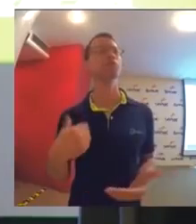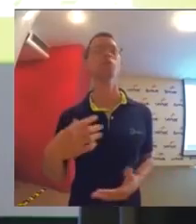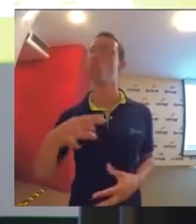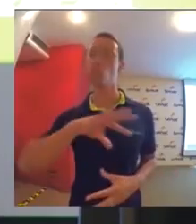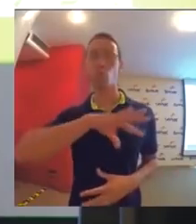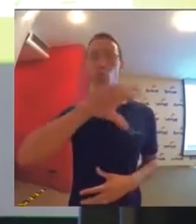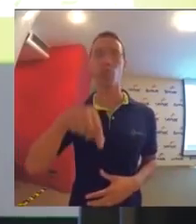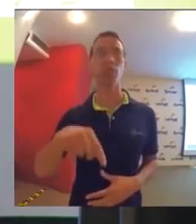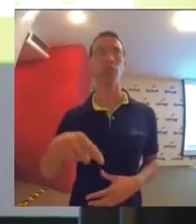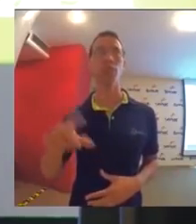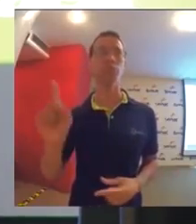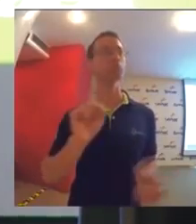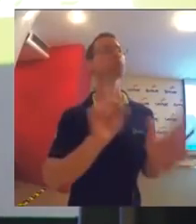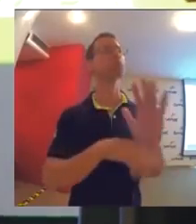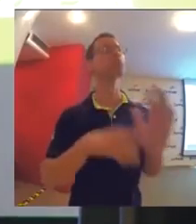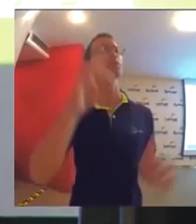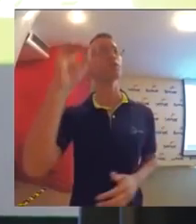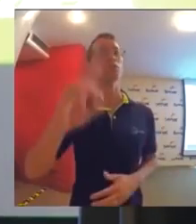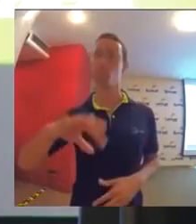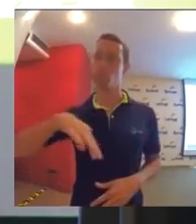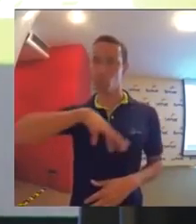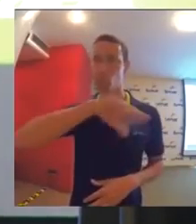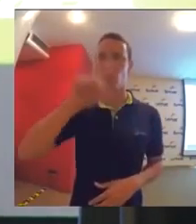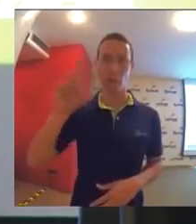Somos todos.